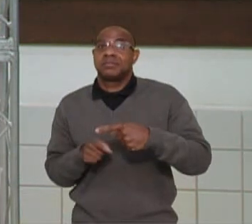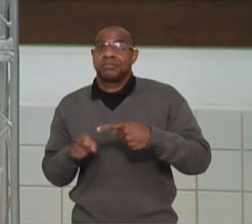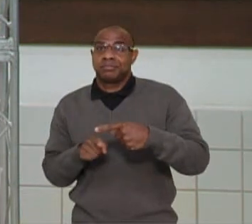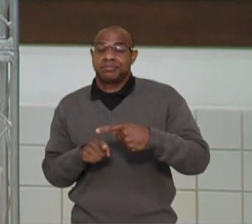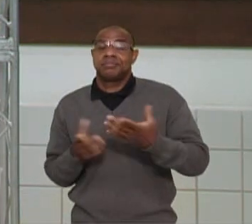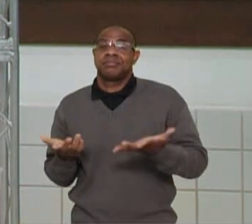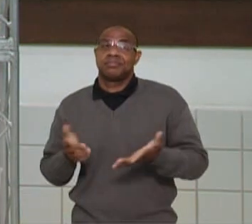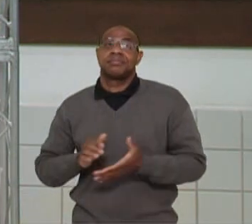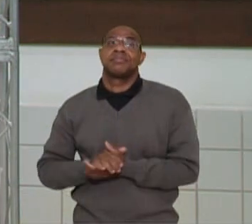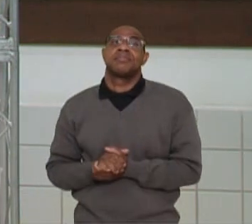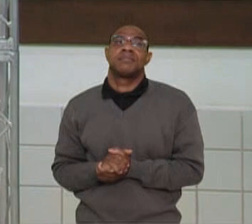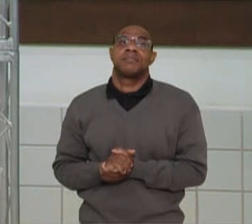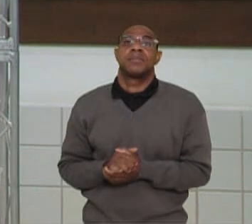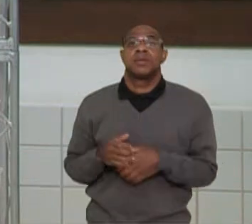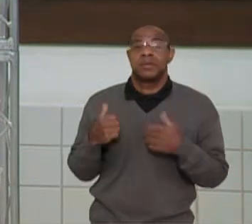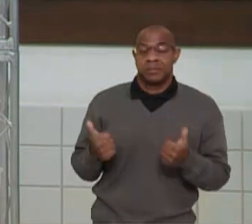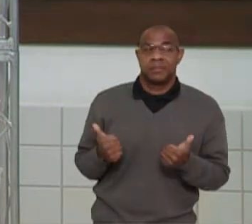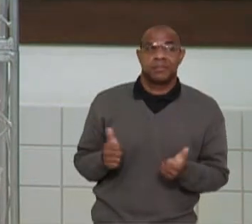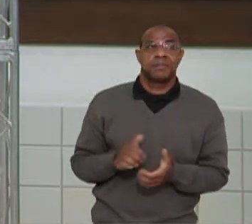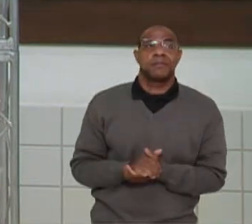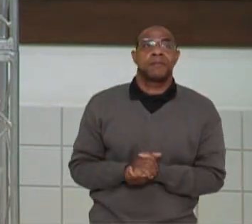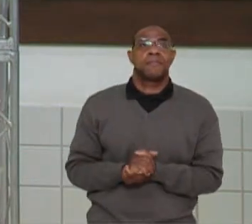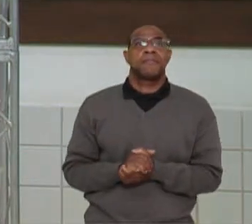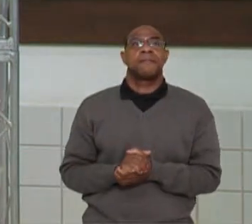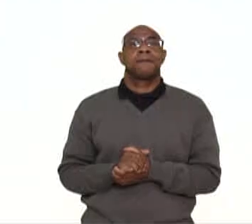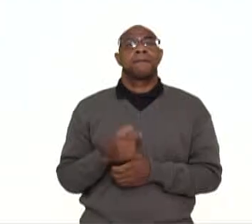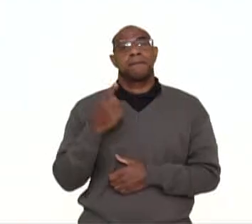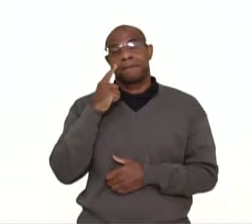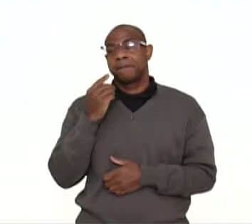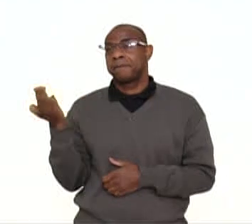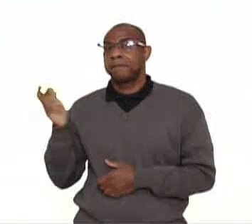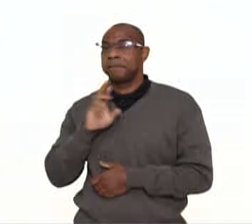probabilidade e sempre funciona. Beleza? Vamos conferir a resposta.